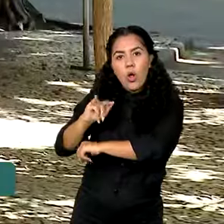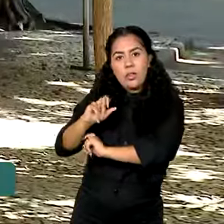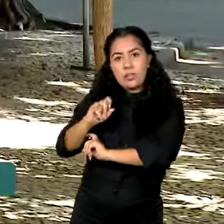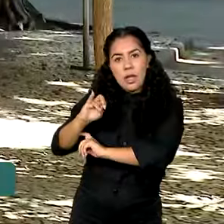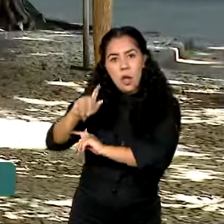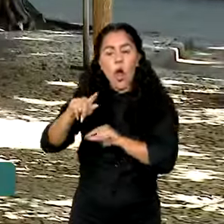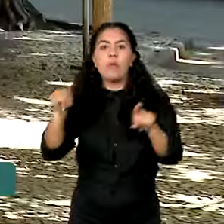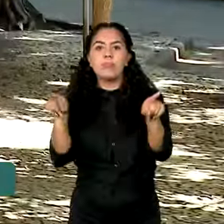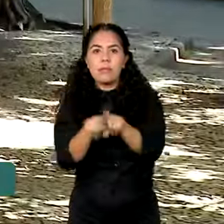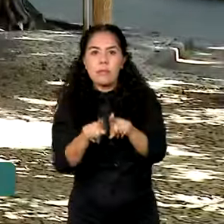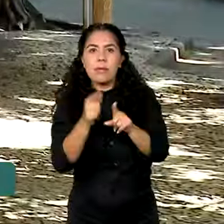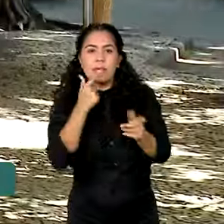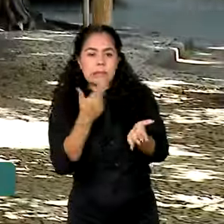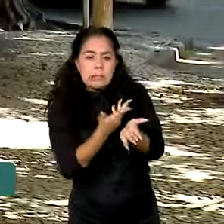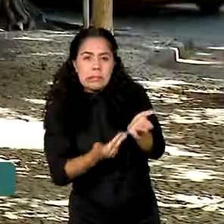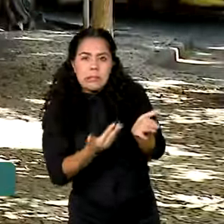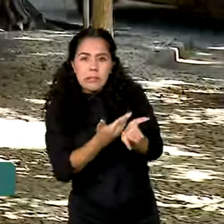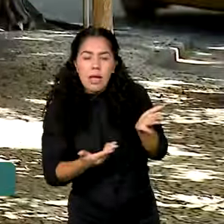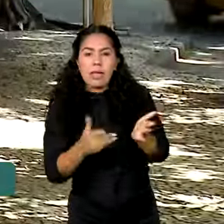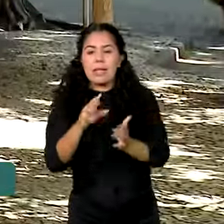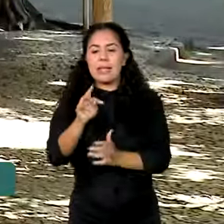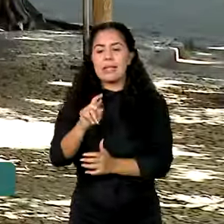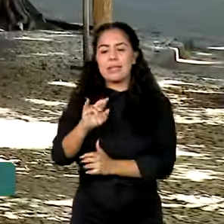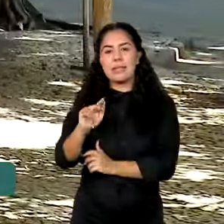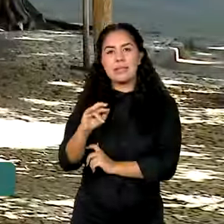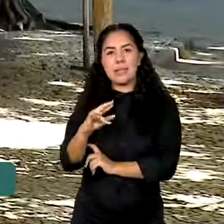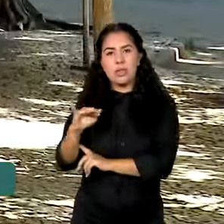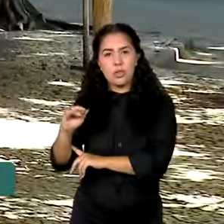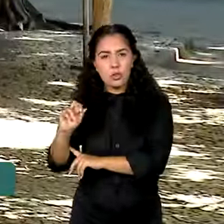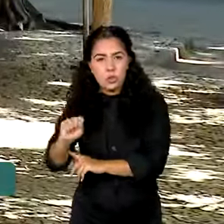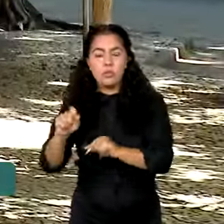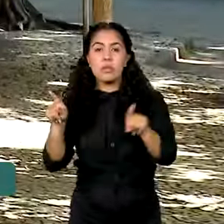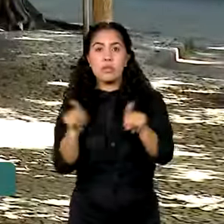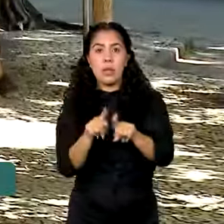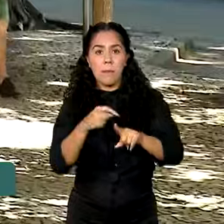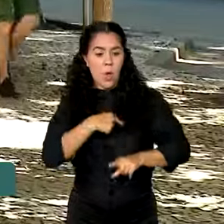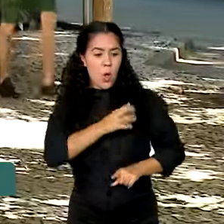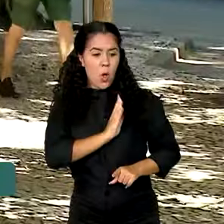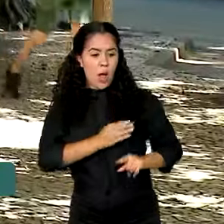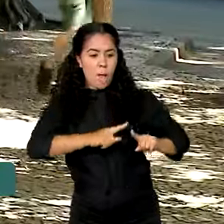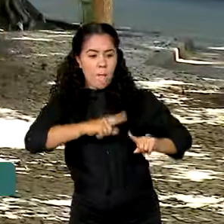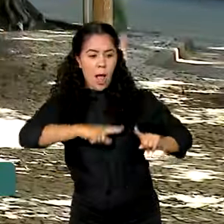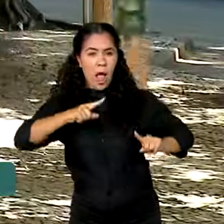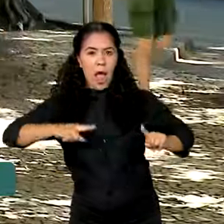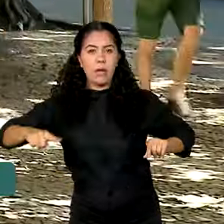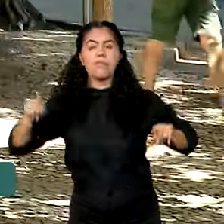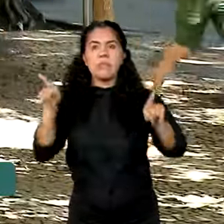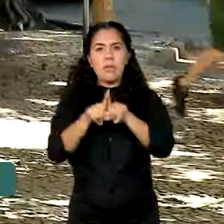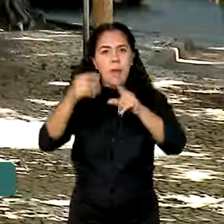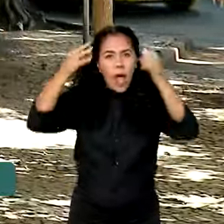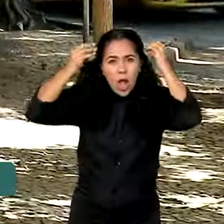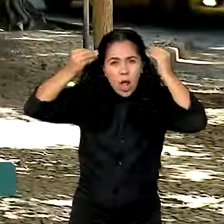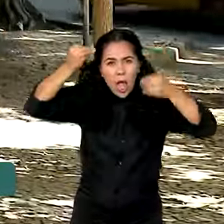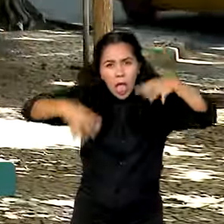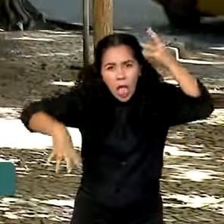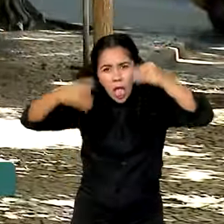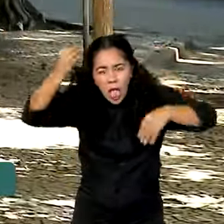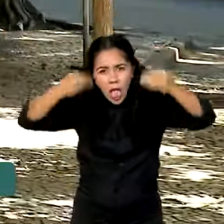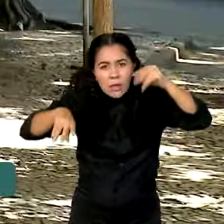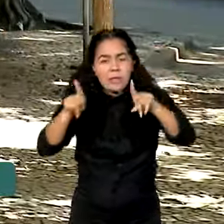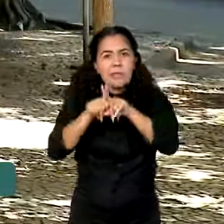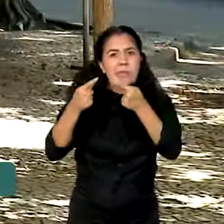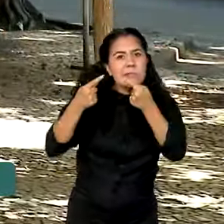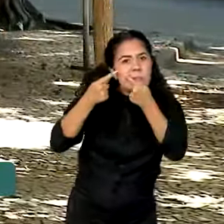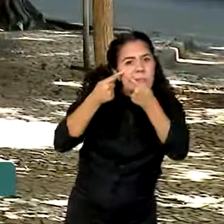sangue, hipertensão arterial, AVC e arritmia cardíaca. Outros efeitos são queda de cabelo, acne, insônia